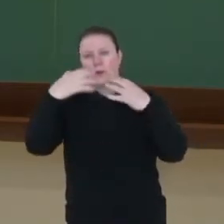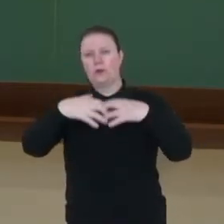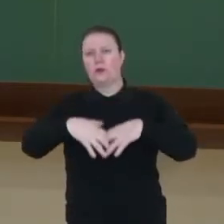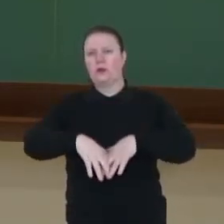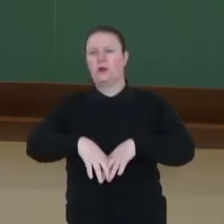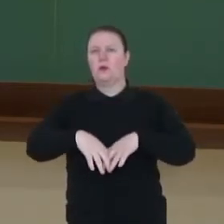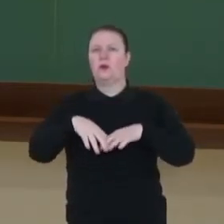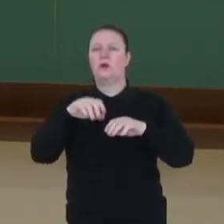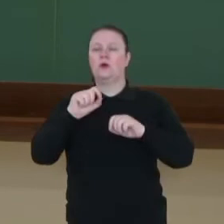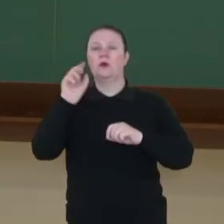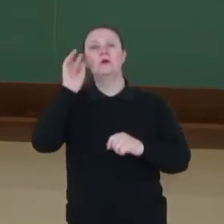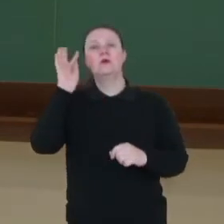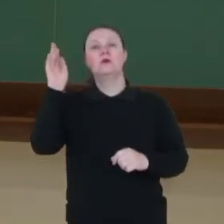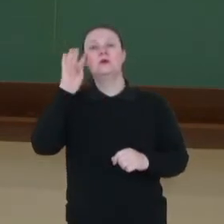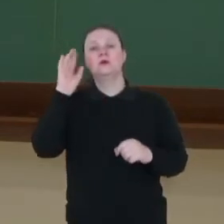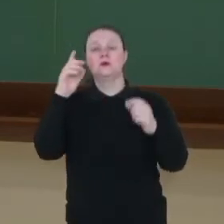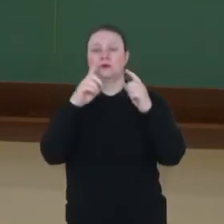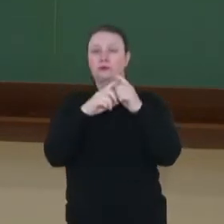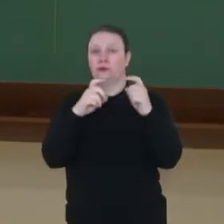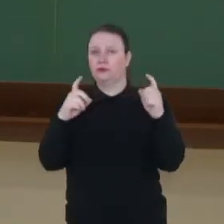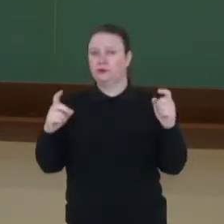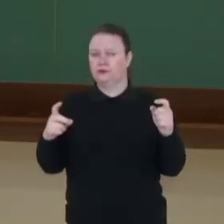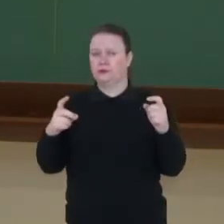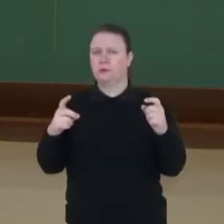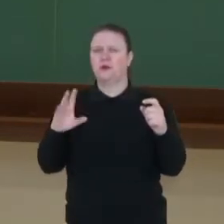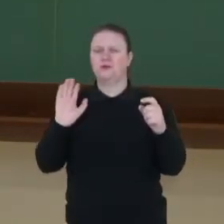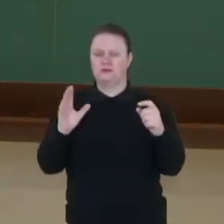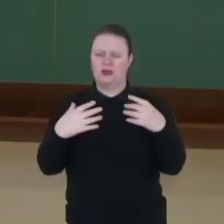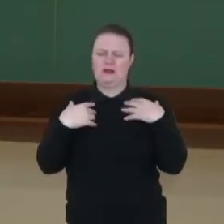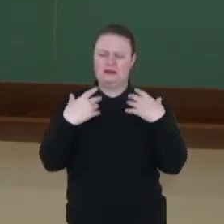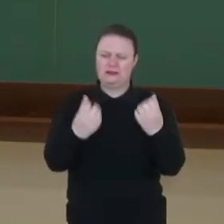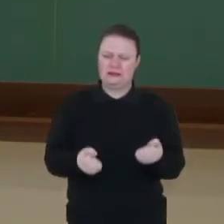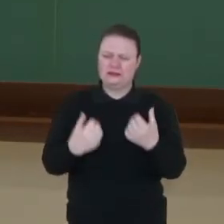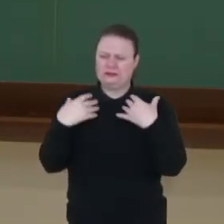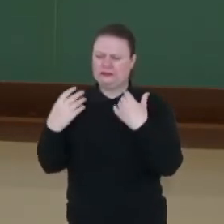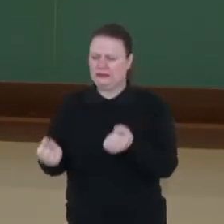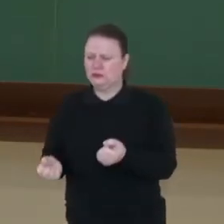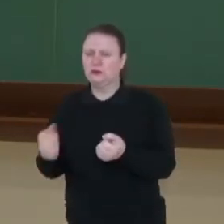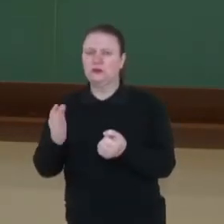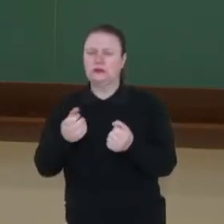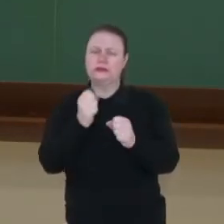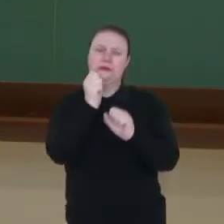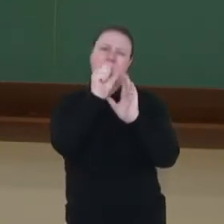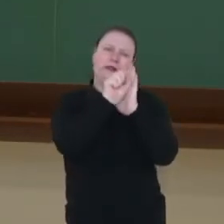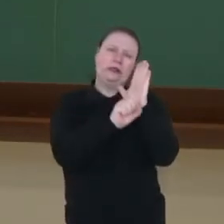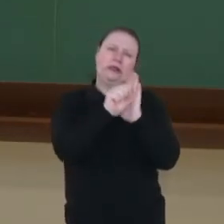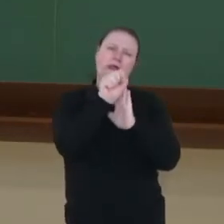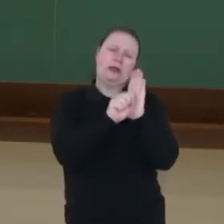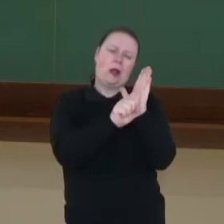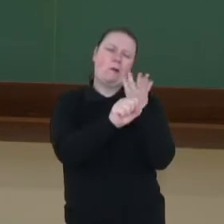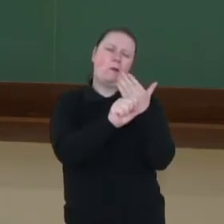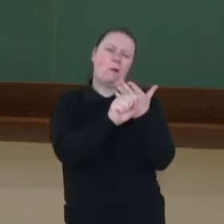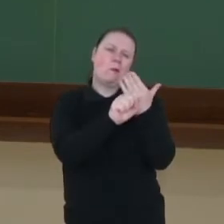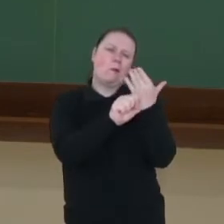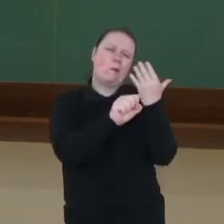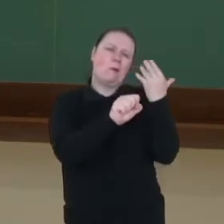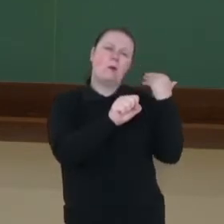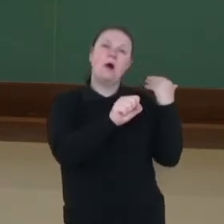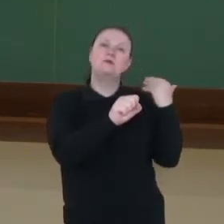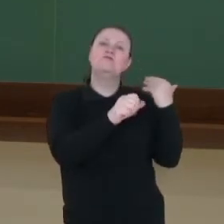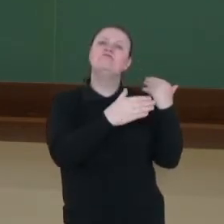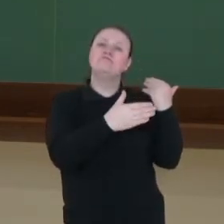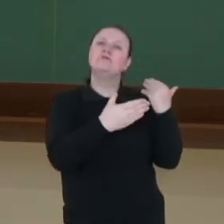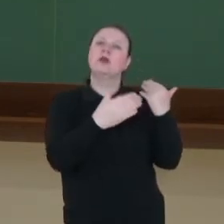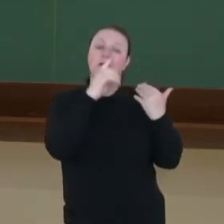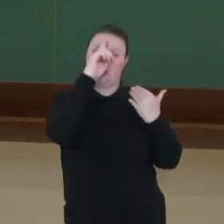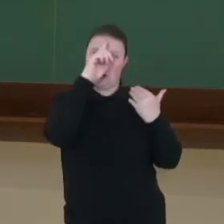era aceita e foi aceita durante séculos atrás. Então, durante muito tempo, as ideias da teoria